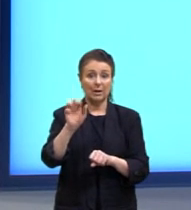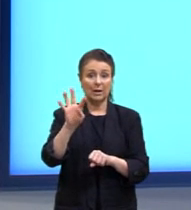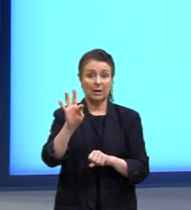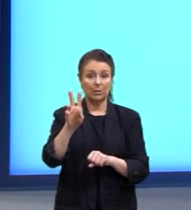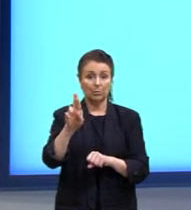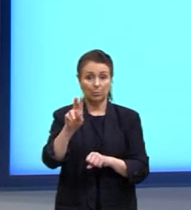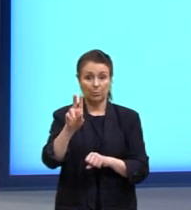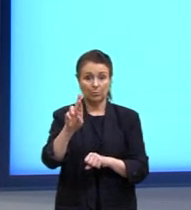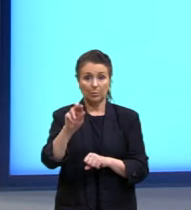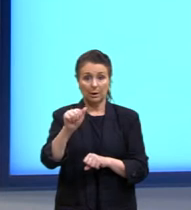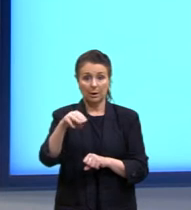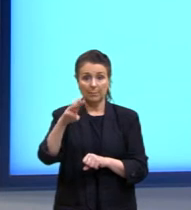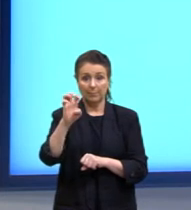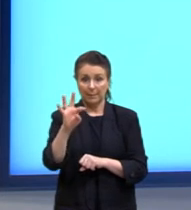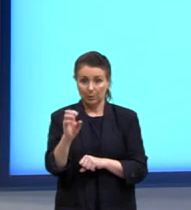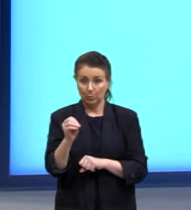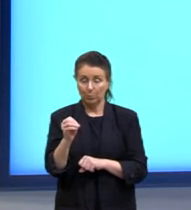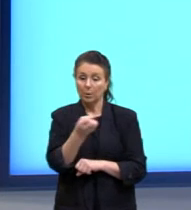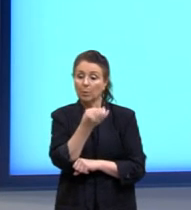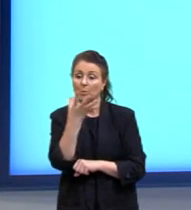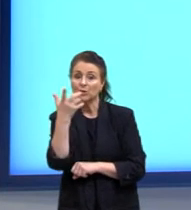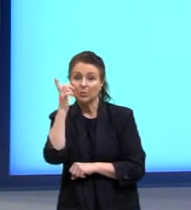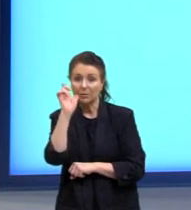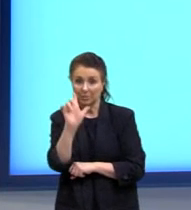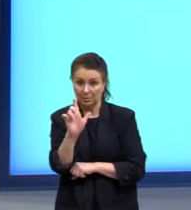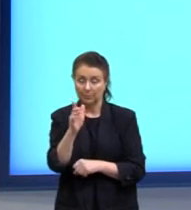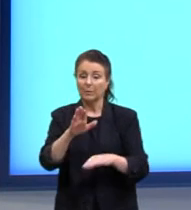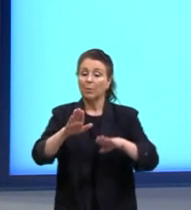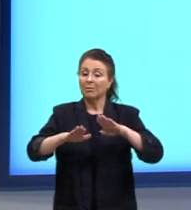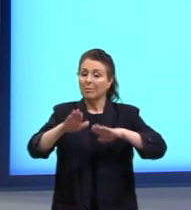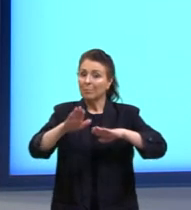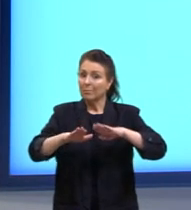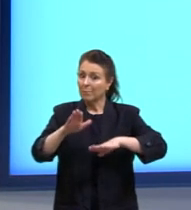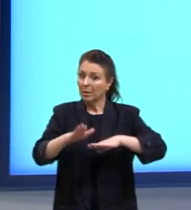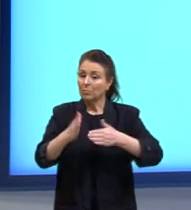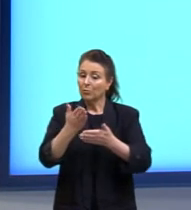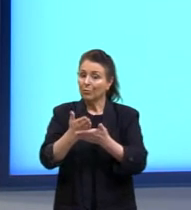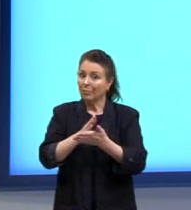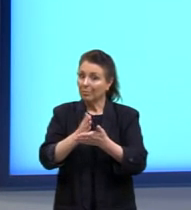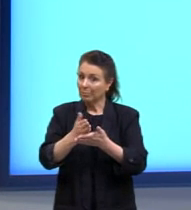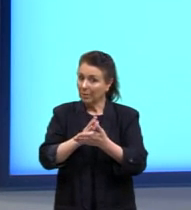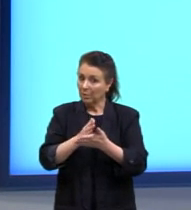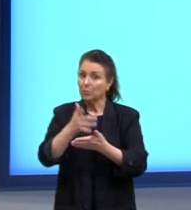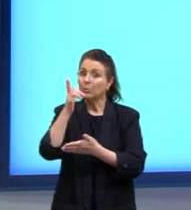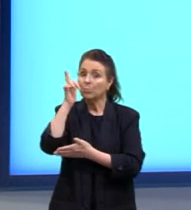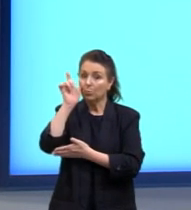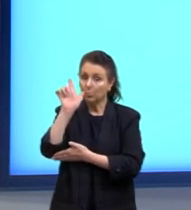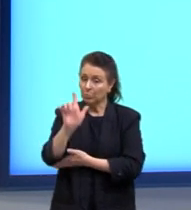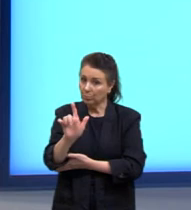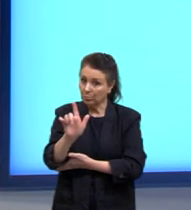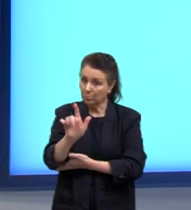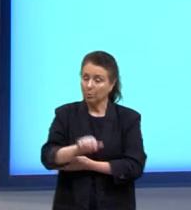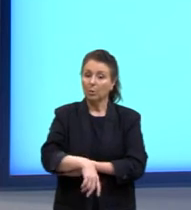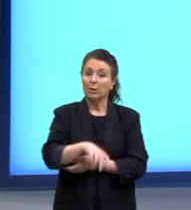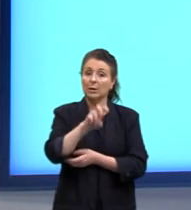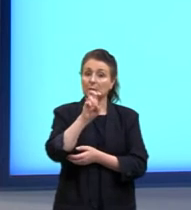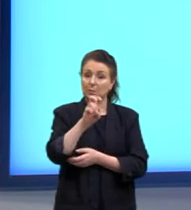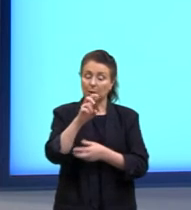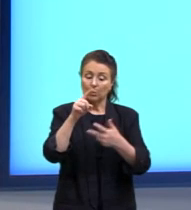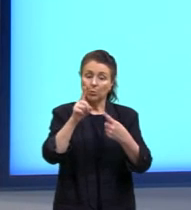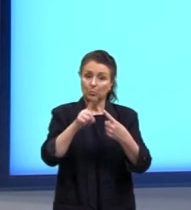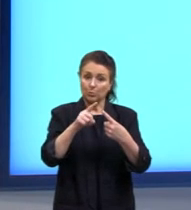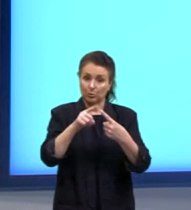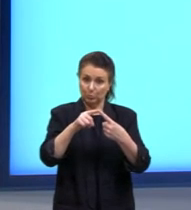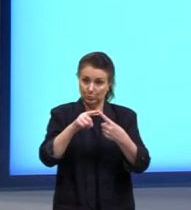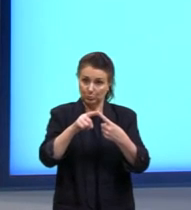na comissão depende da média de faturamento E aí nós teríamos os cinco tipos de